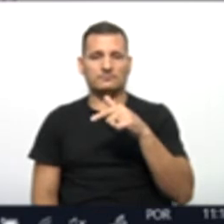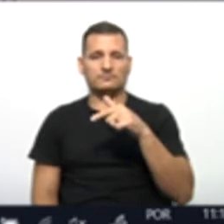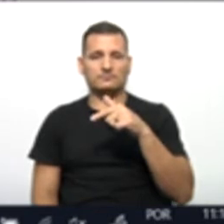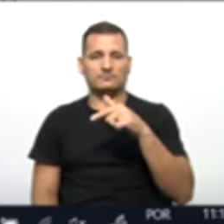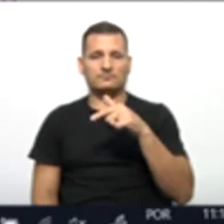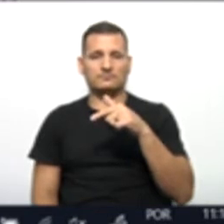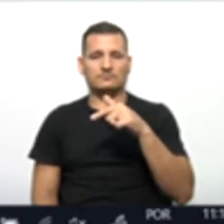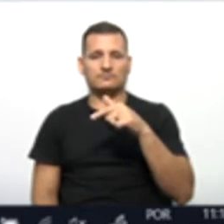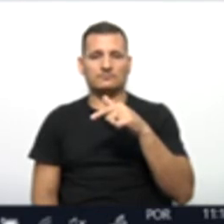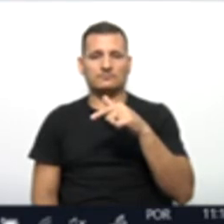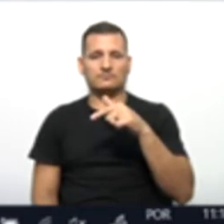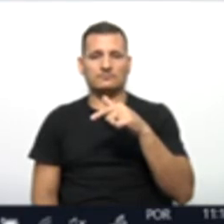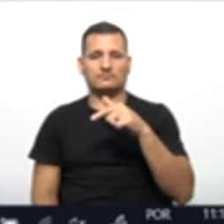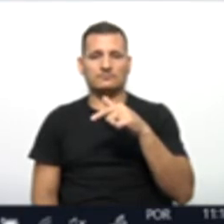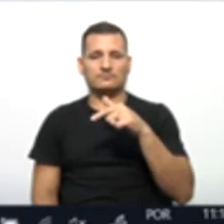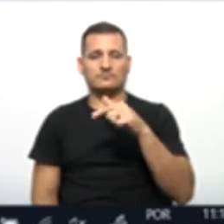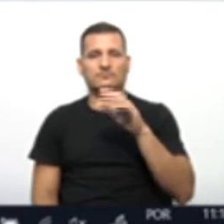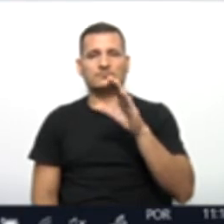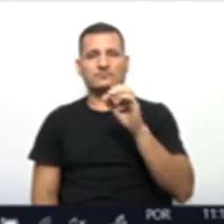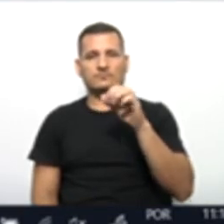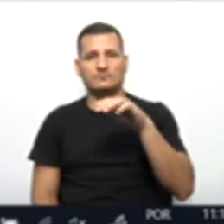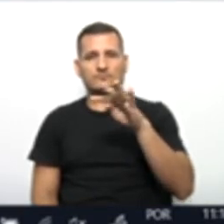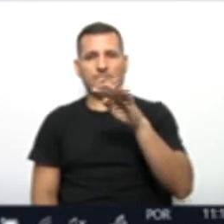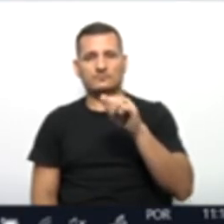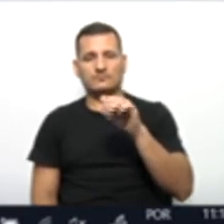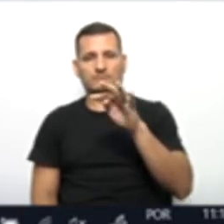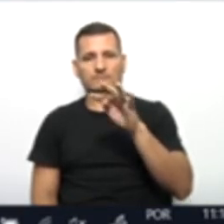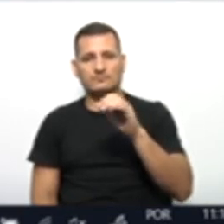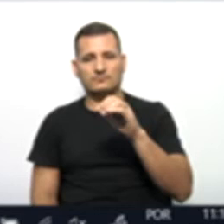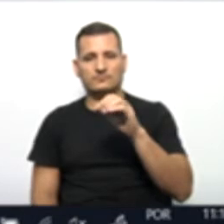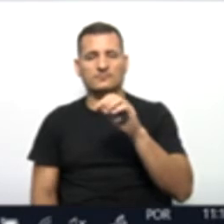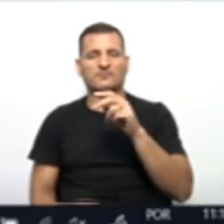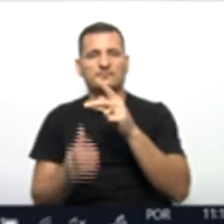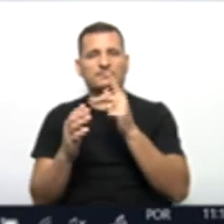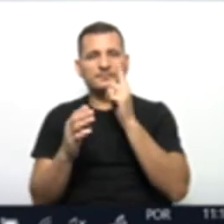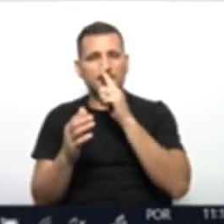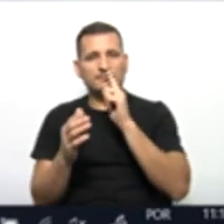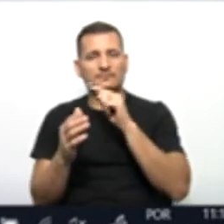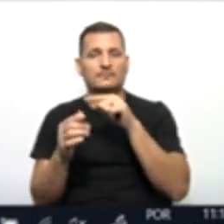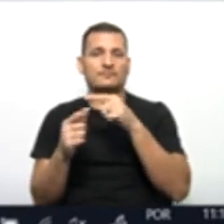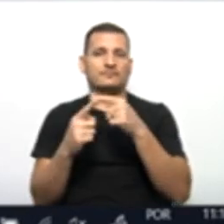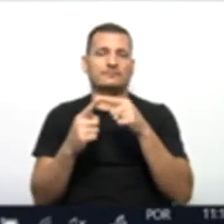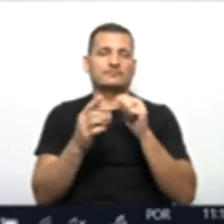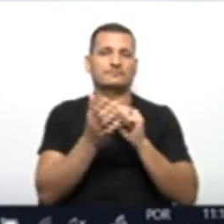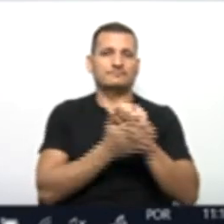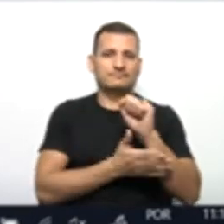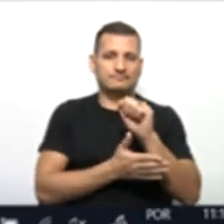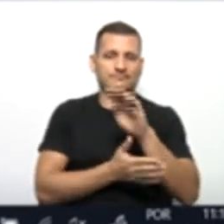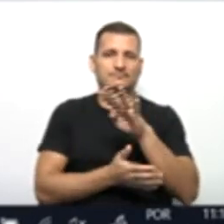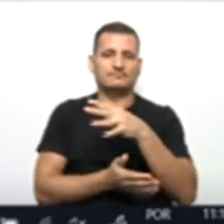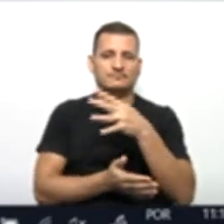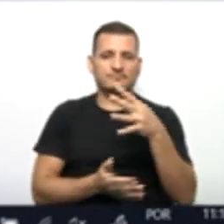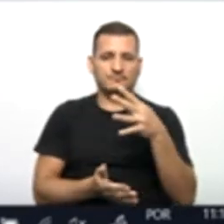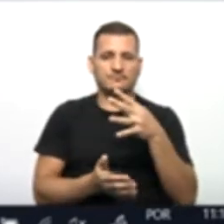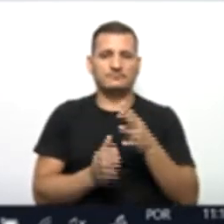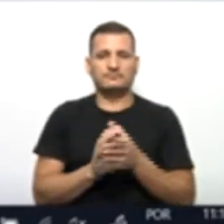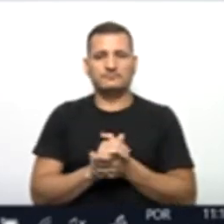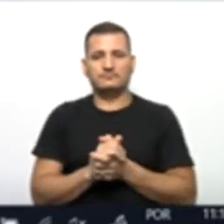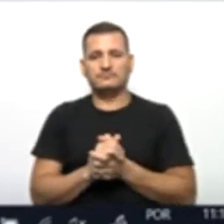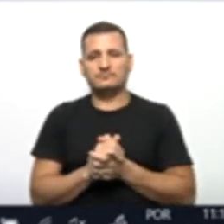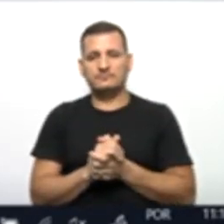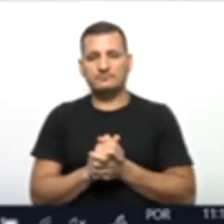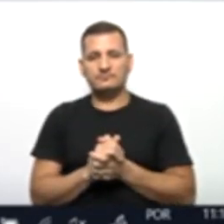tabela que nós fizemos ele vai dar erro porque não existe mais a tabela eu acabei de excluir e ele dá a mensagem